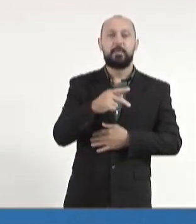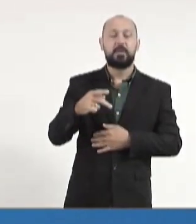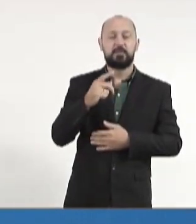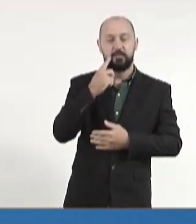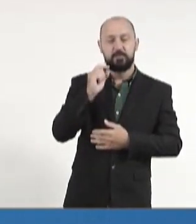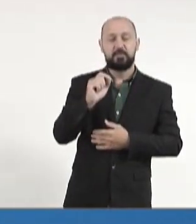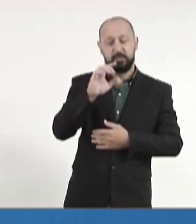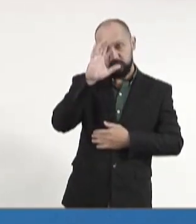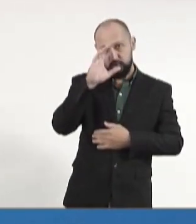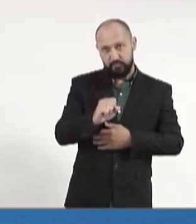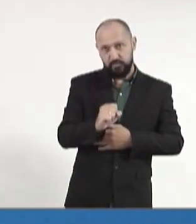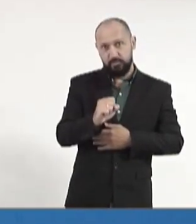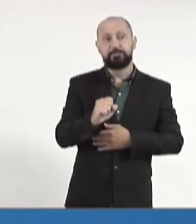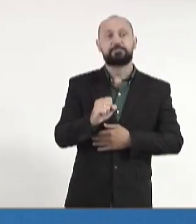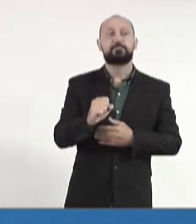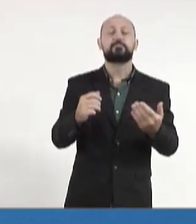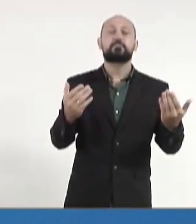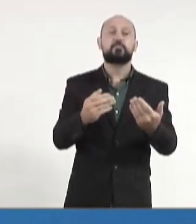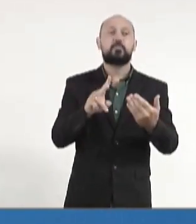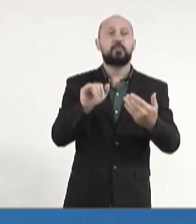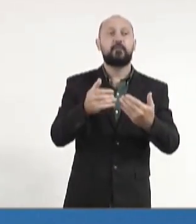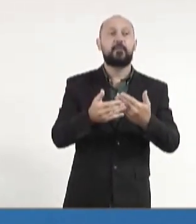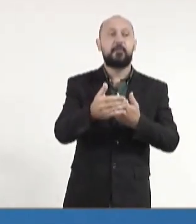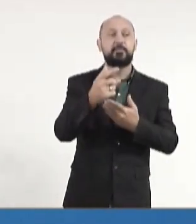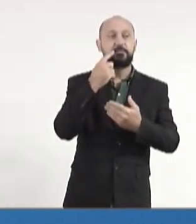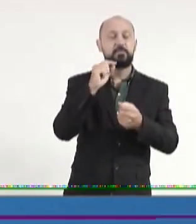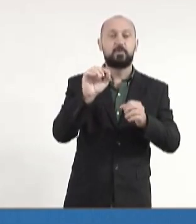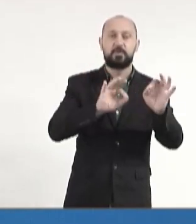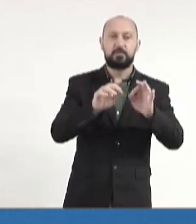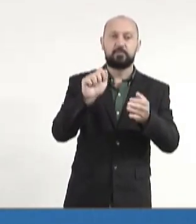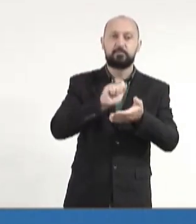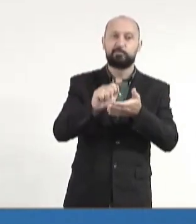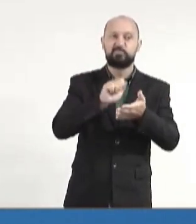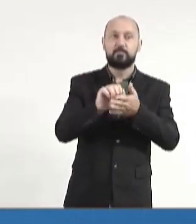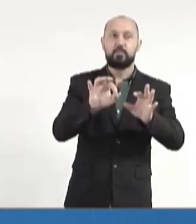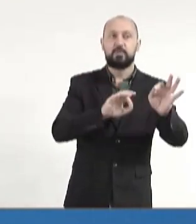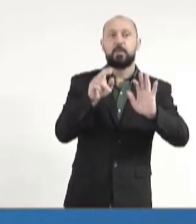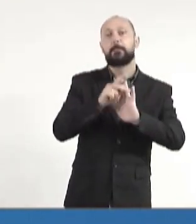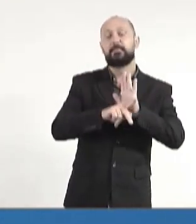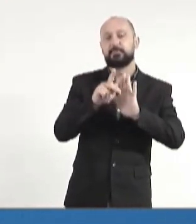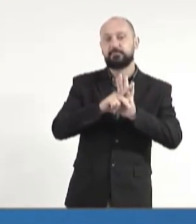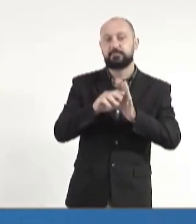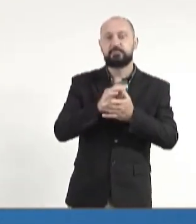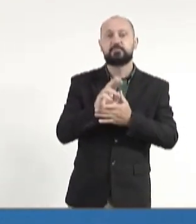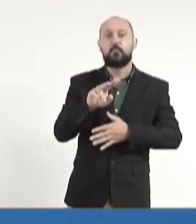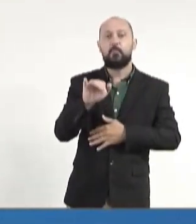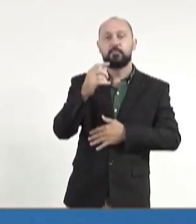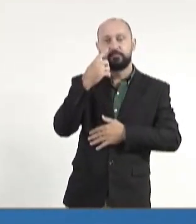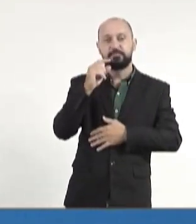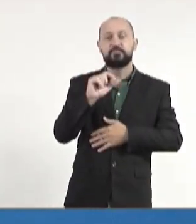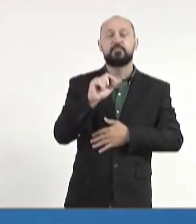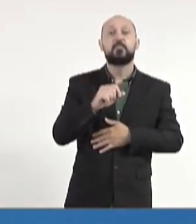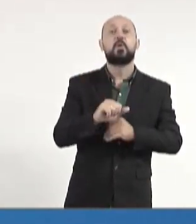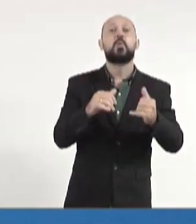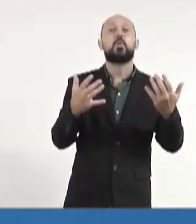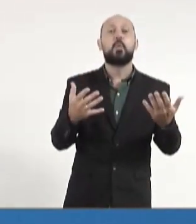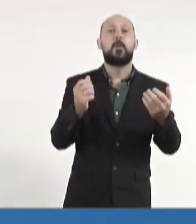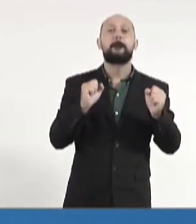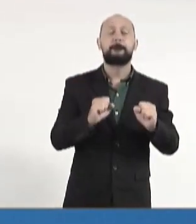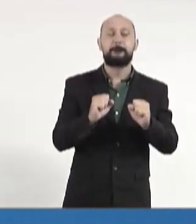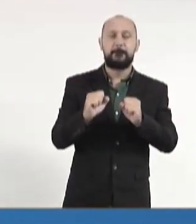as empresas, de substituição desses agrotóxicos por bioinsumos, por